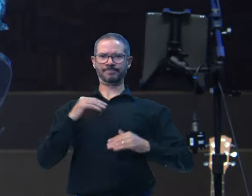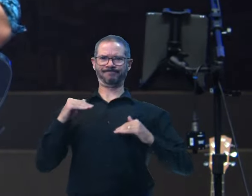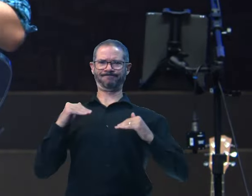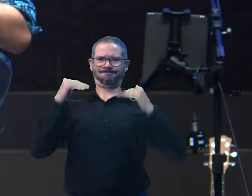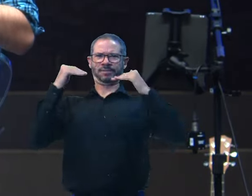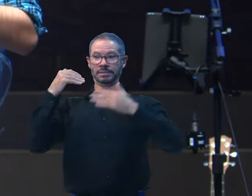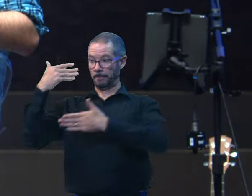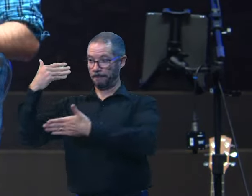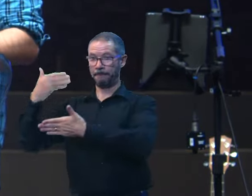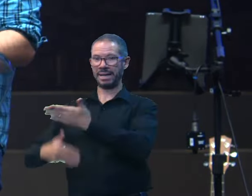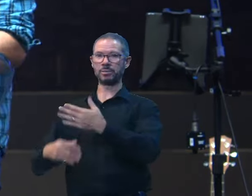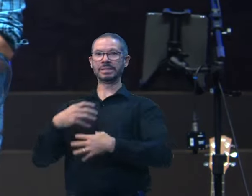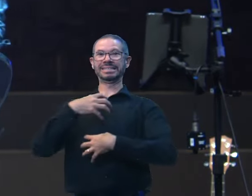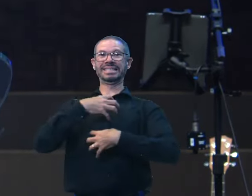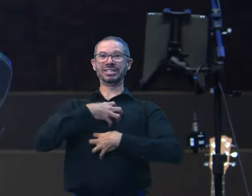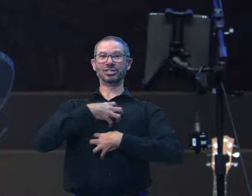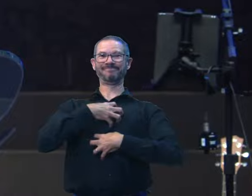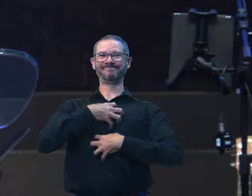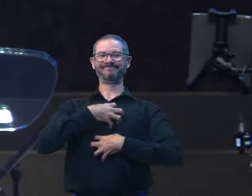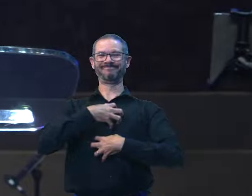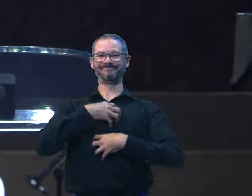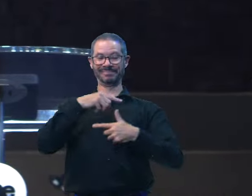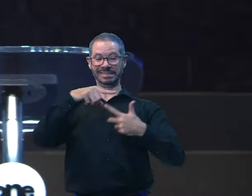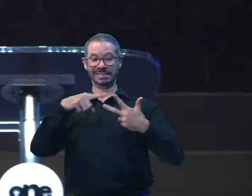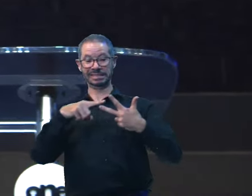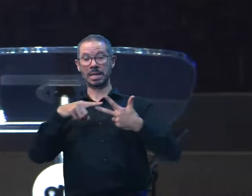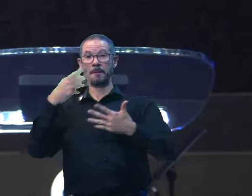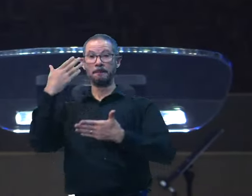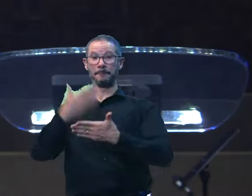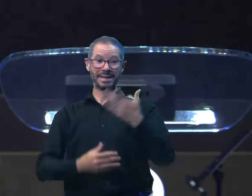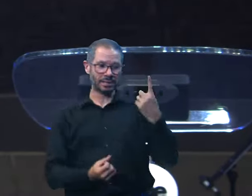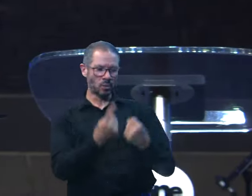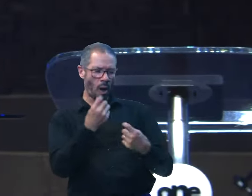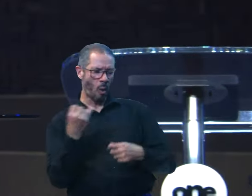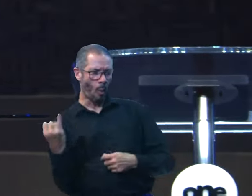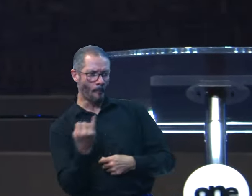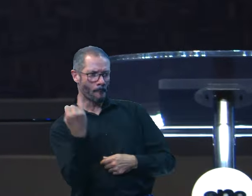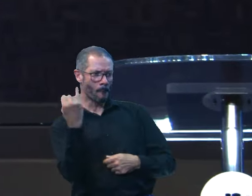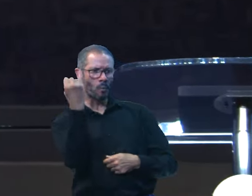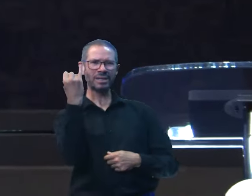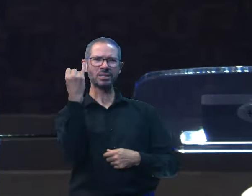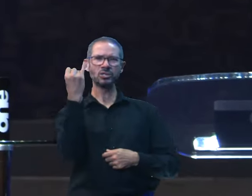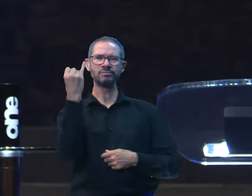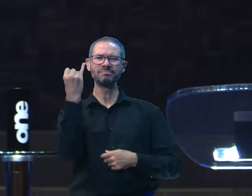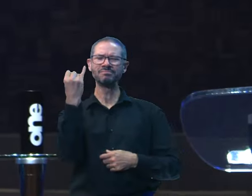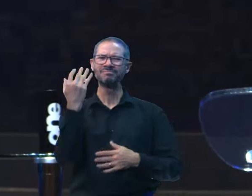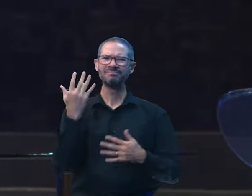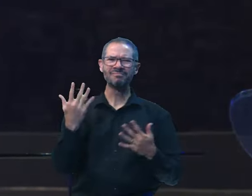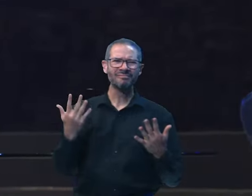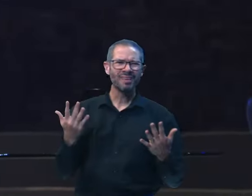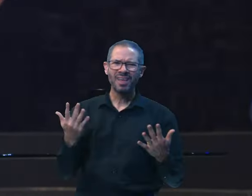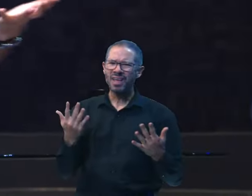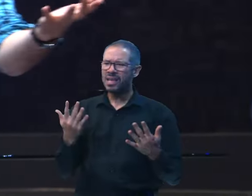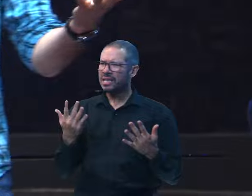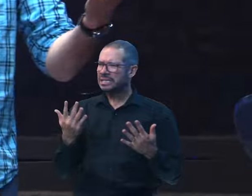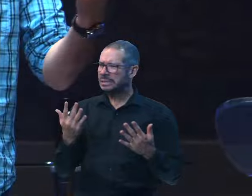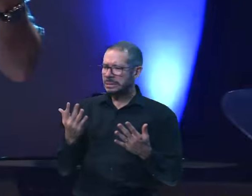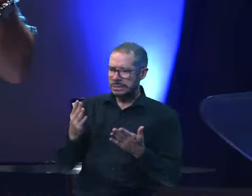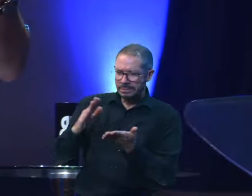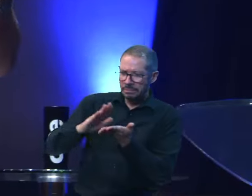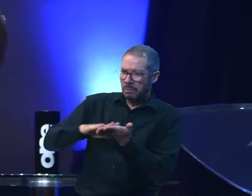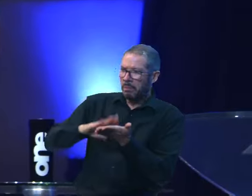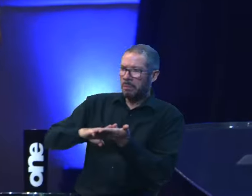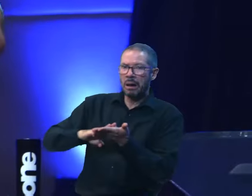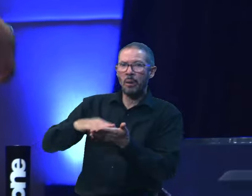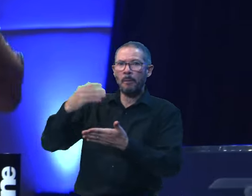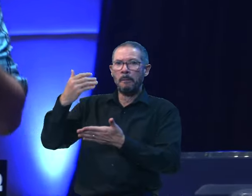perdida. Sentimos que estamos perdendo alguma coisa importante. Que alguma coisa está saindo sobre as nossas mãos e a